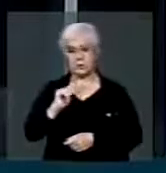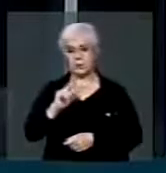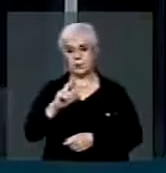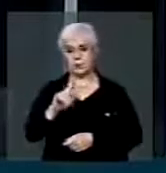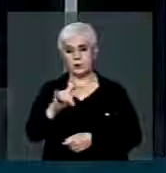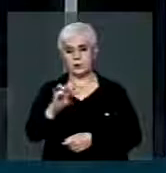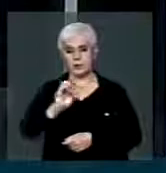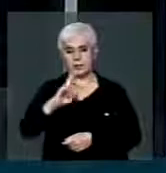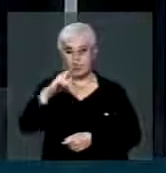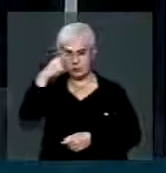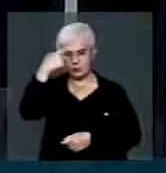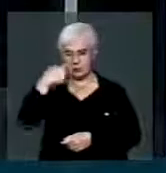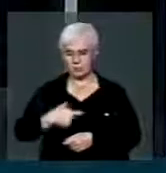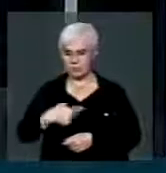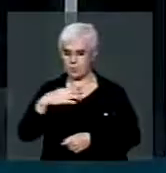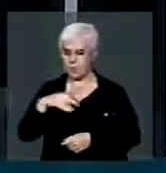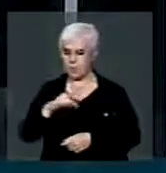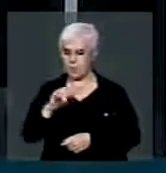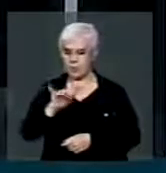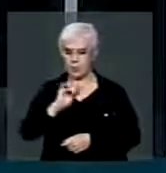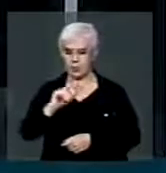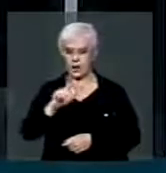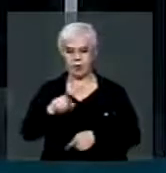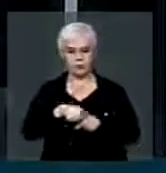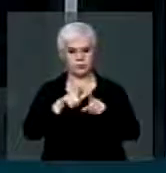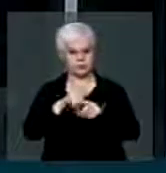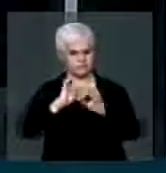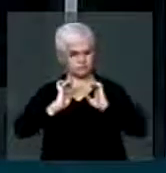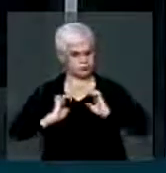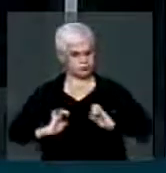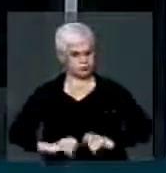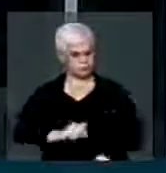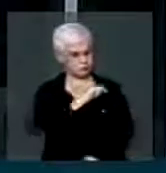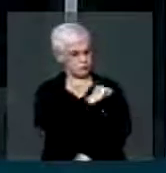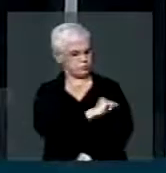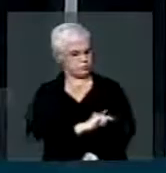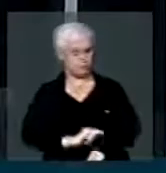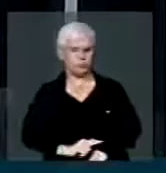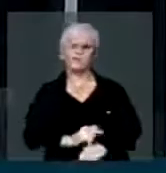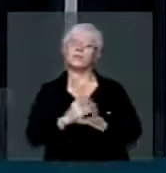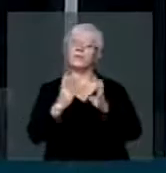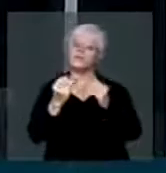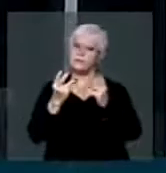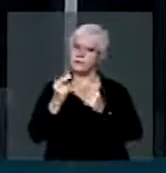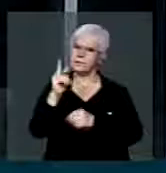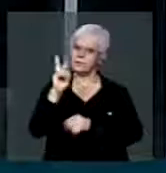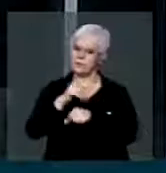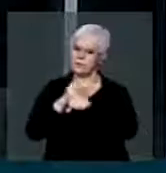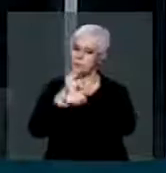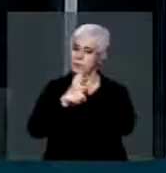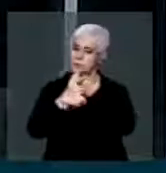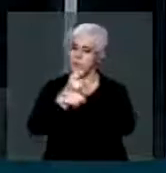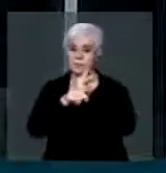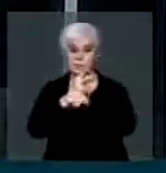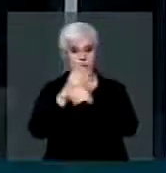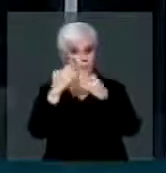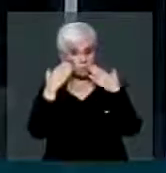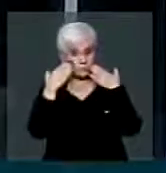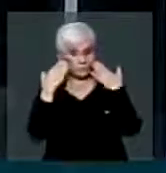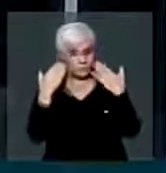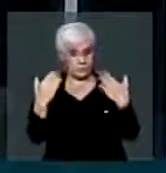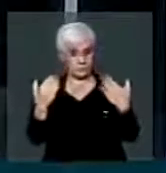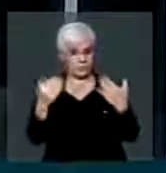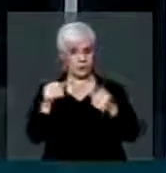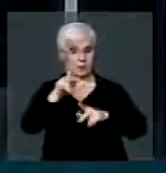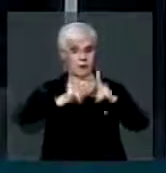são pródigos na sua conduta, muitas vezes buscando se apresentar perante a